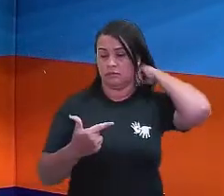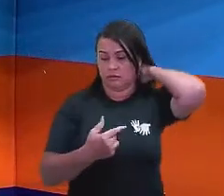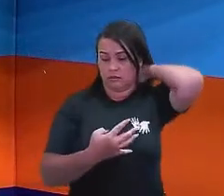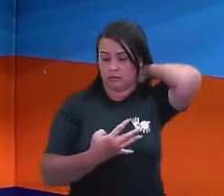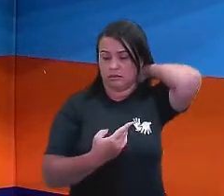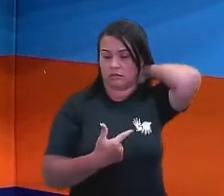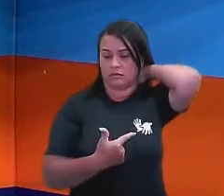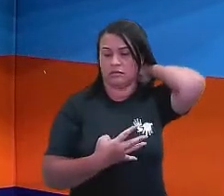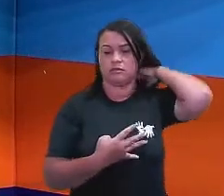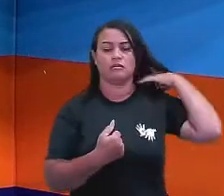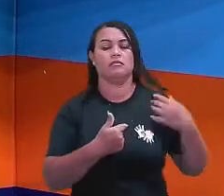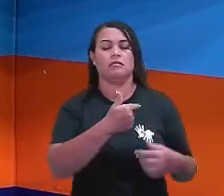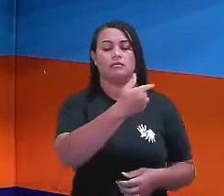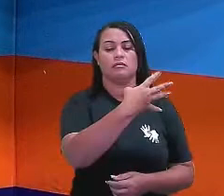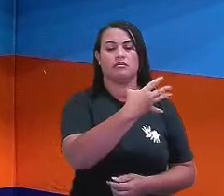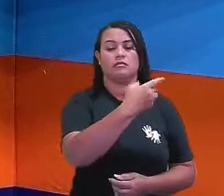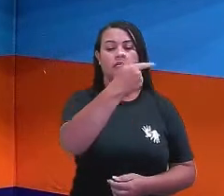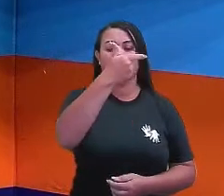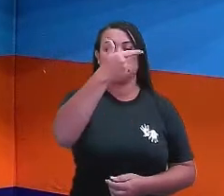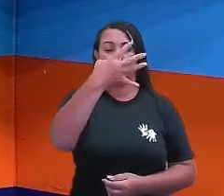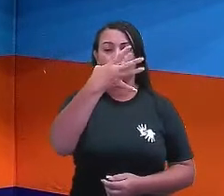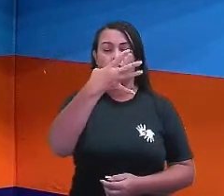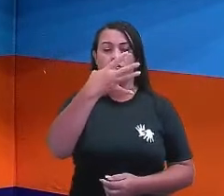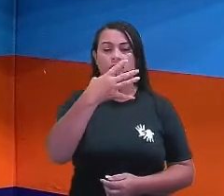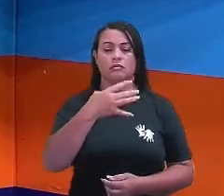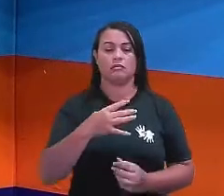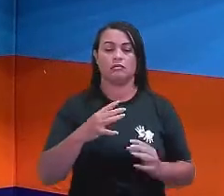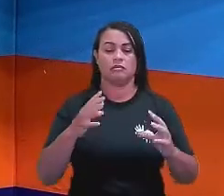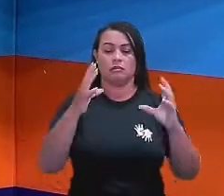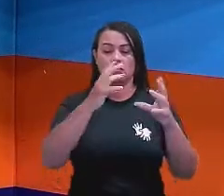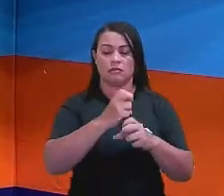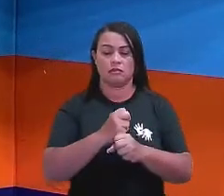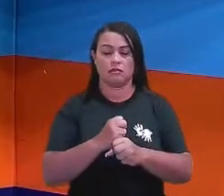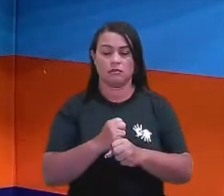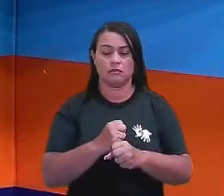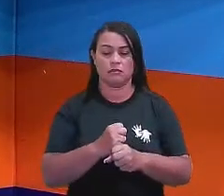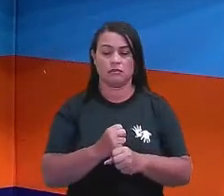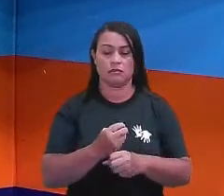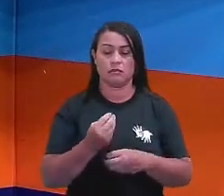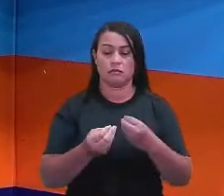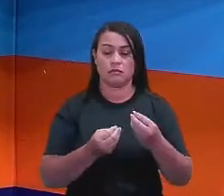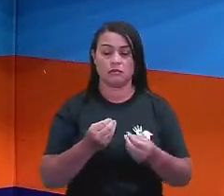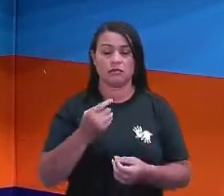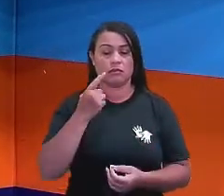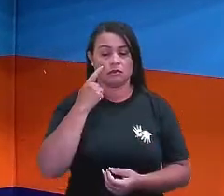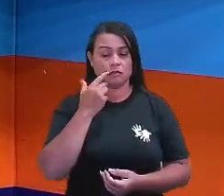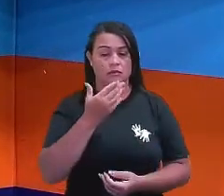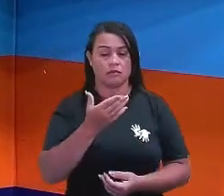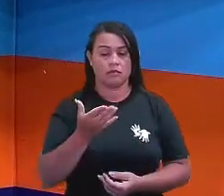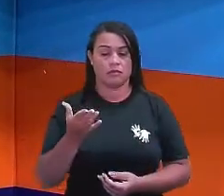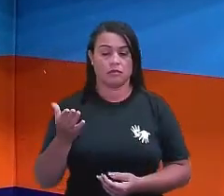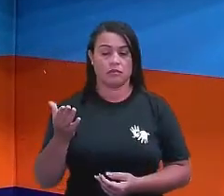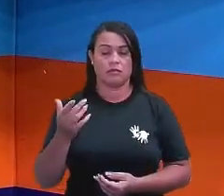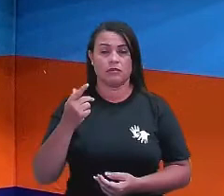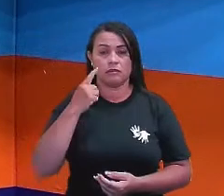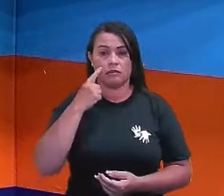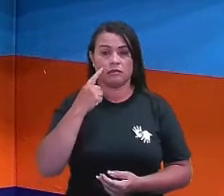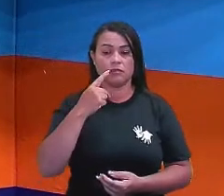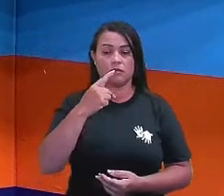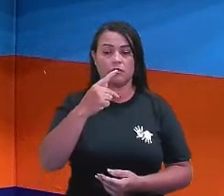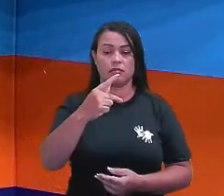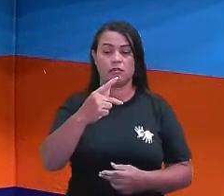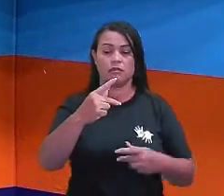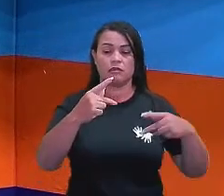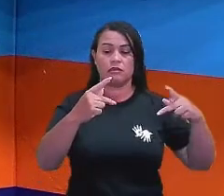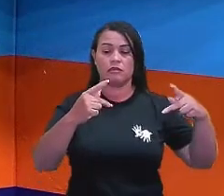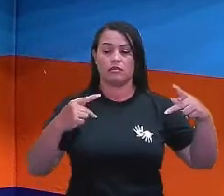medir 24, esse lado vai medir 24, esse lado vai medir 24. Aí basta fazer o quê? O perímetro desse tabuleiro